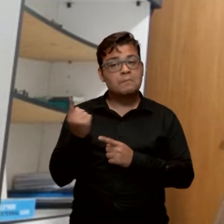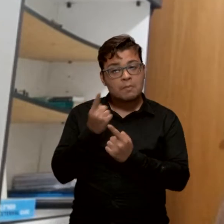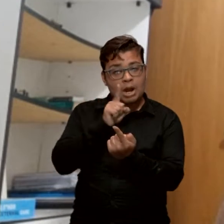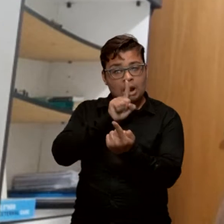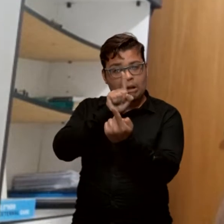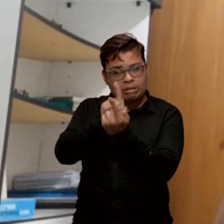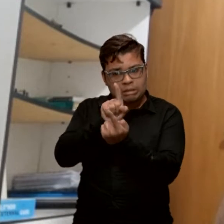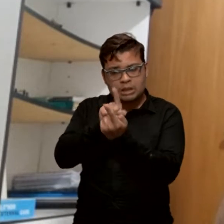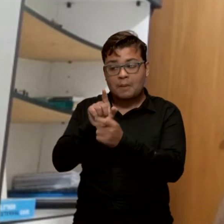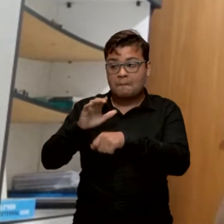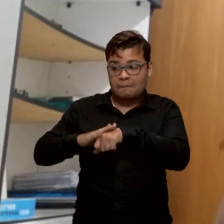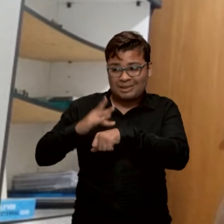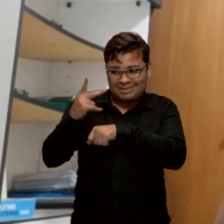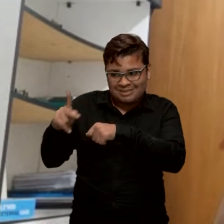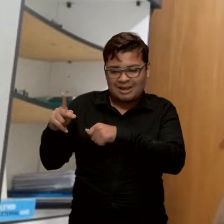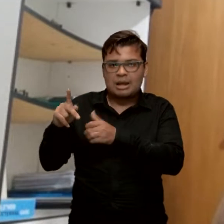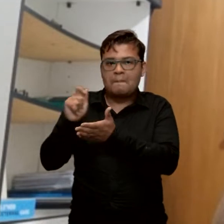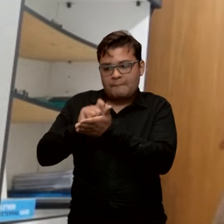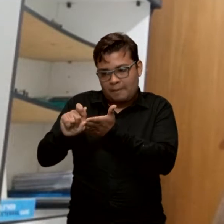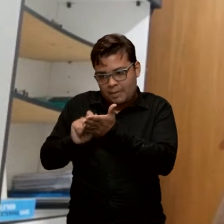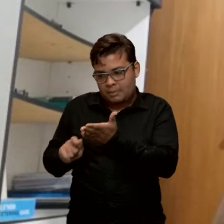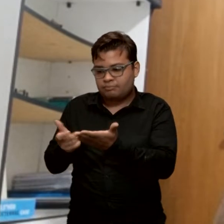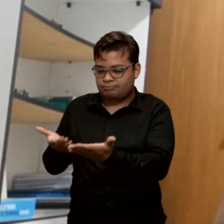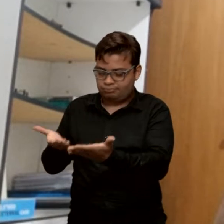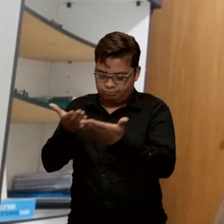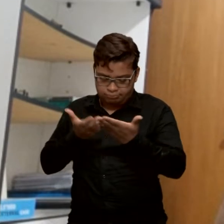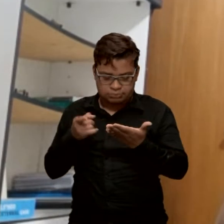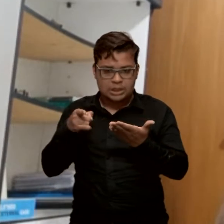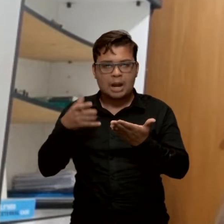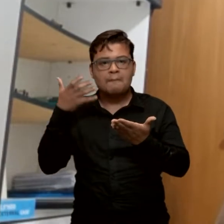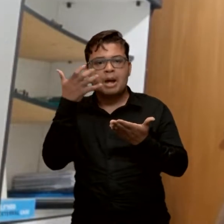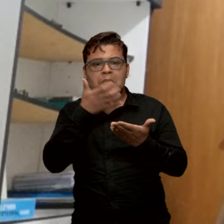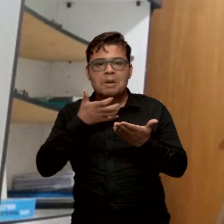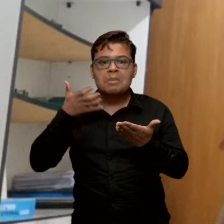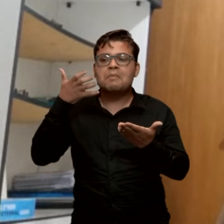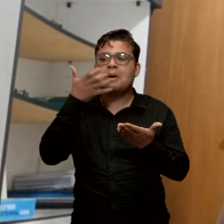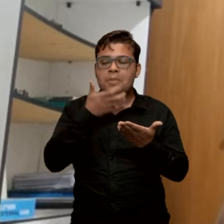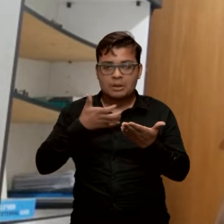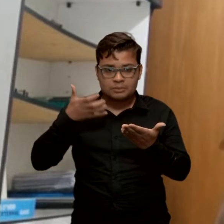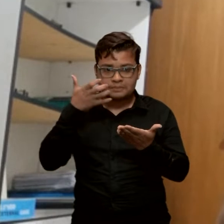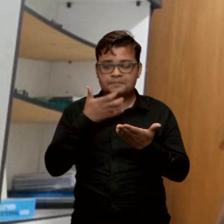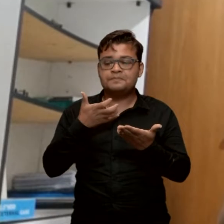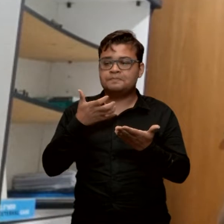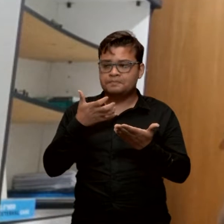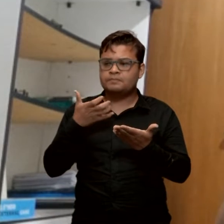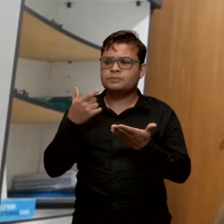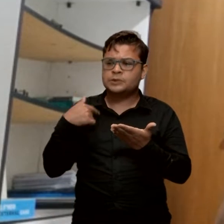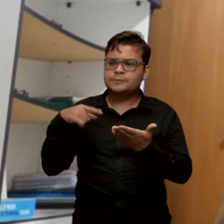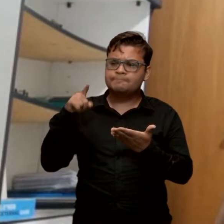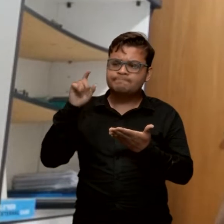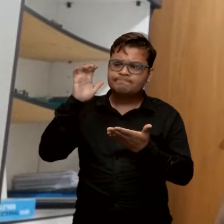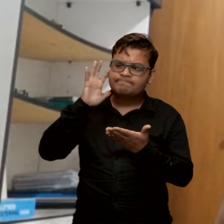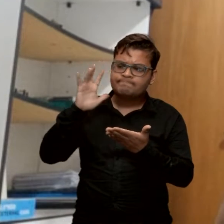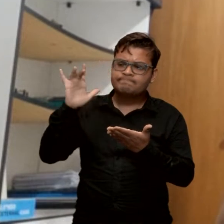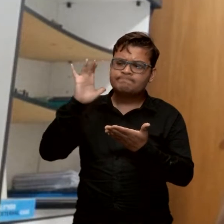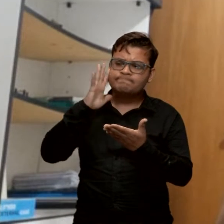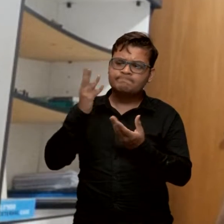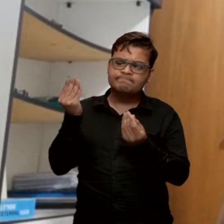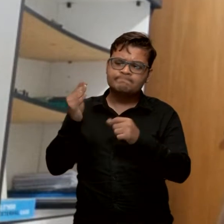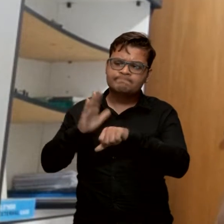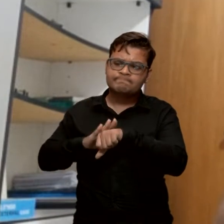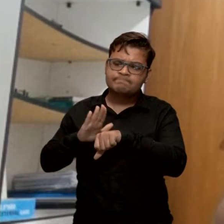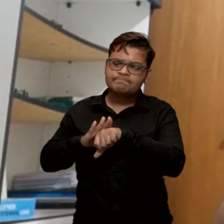trabalho ali escrito, e ele começa a cantar para a gente, e isso a gente vai imaginando o que poderia ser